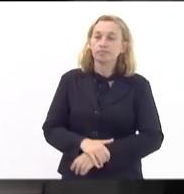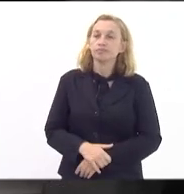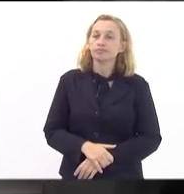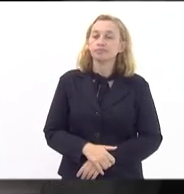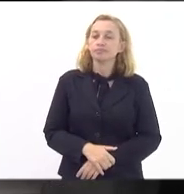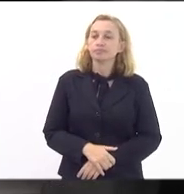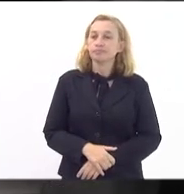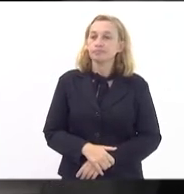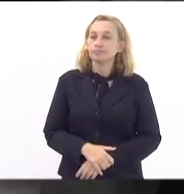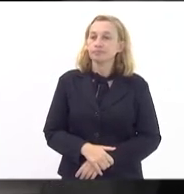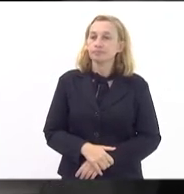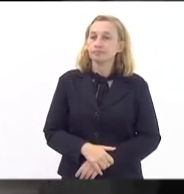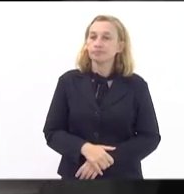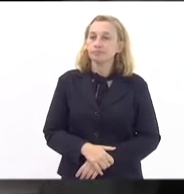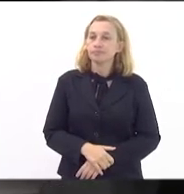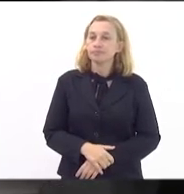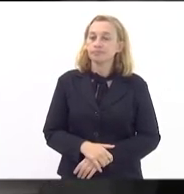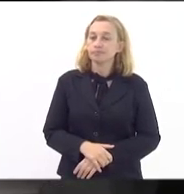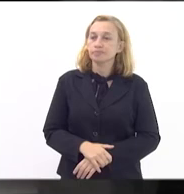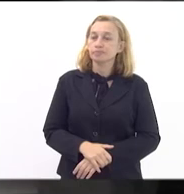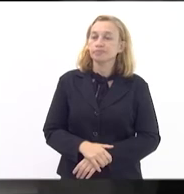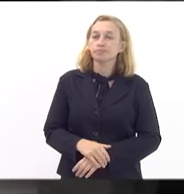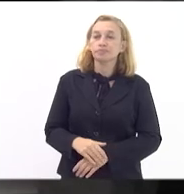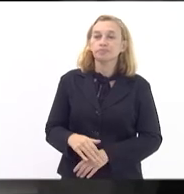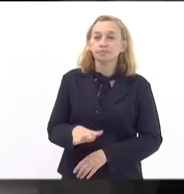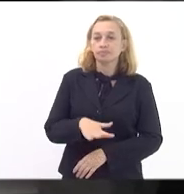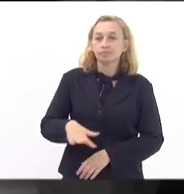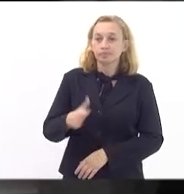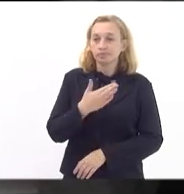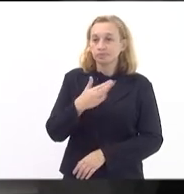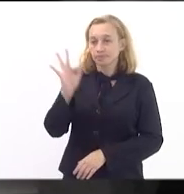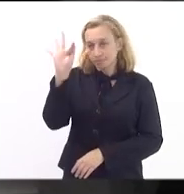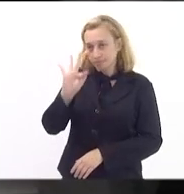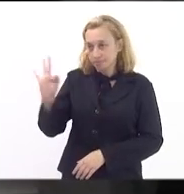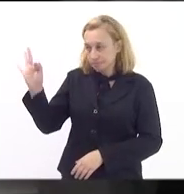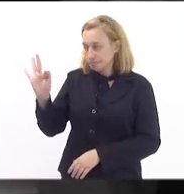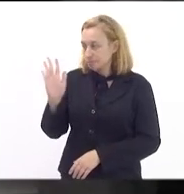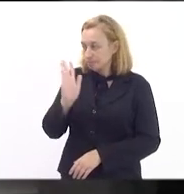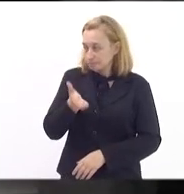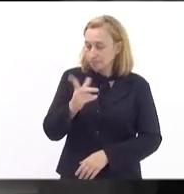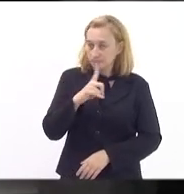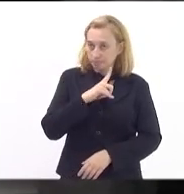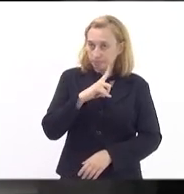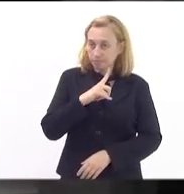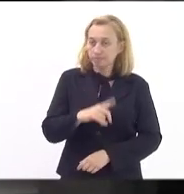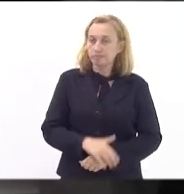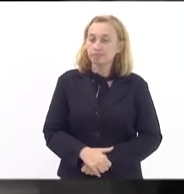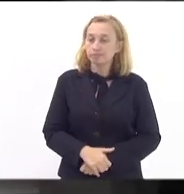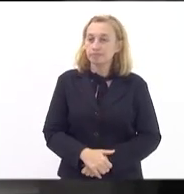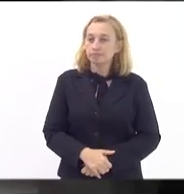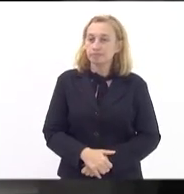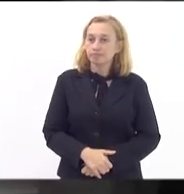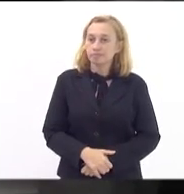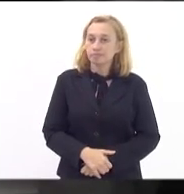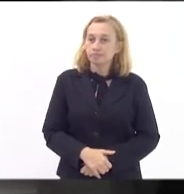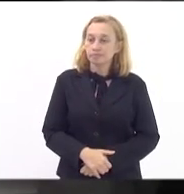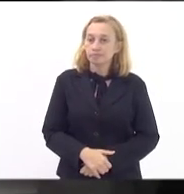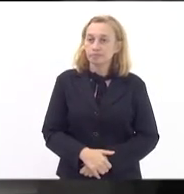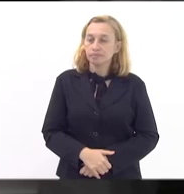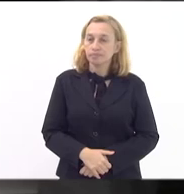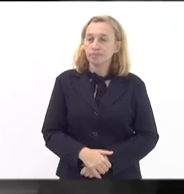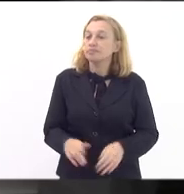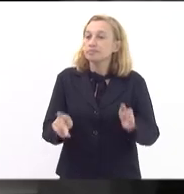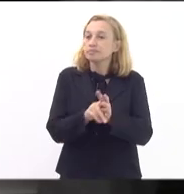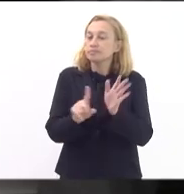é e também nível Federal existe aí uma uma já uma uma já falei para